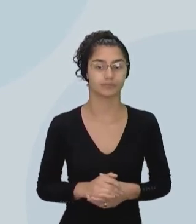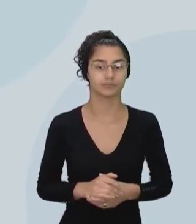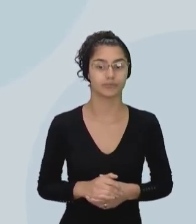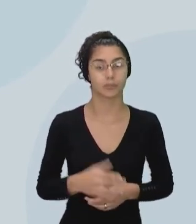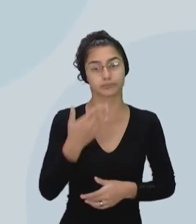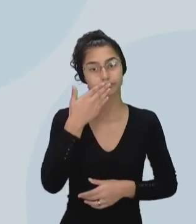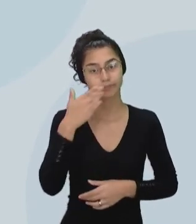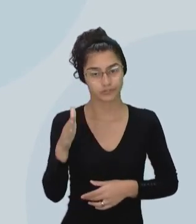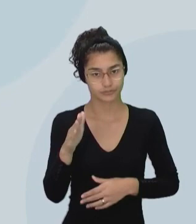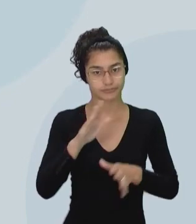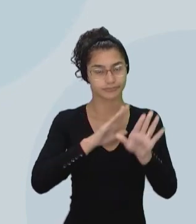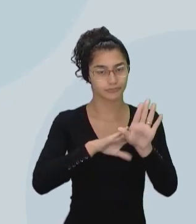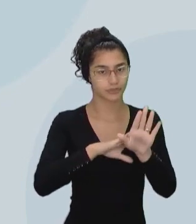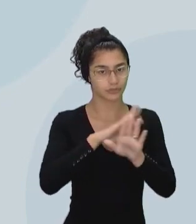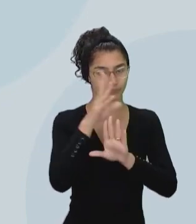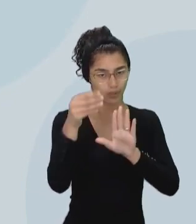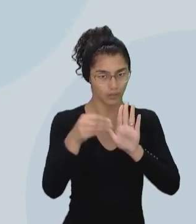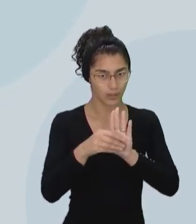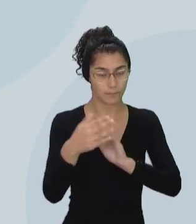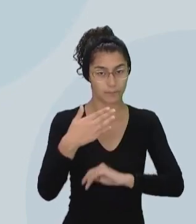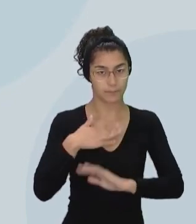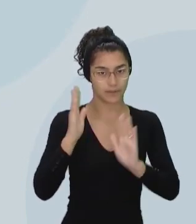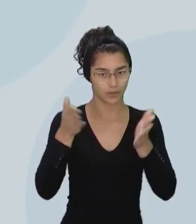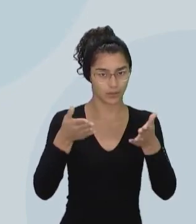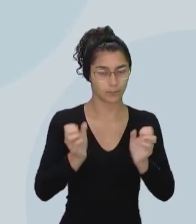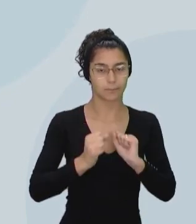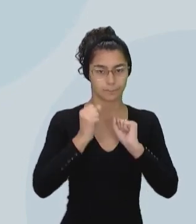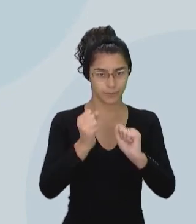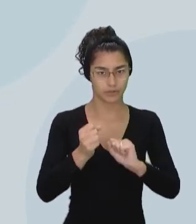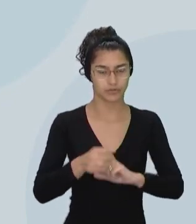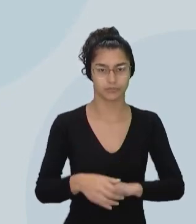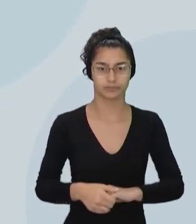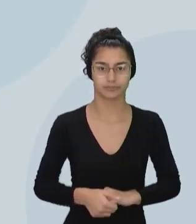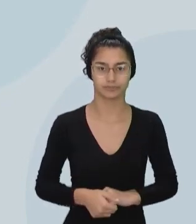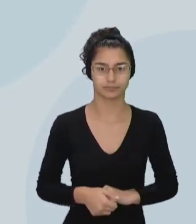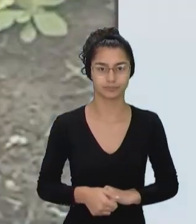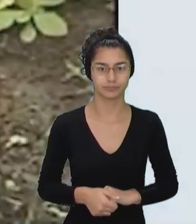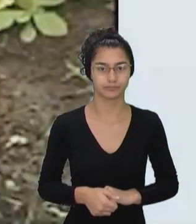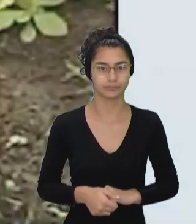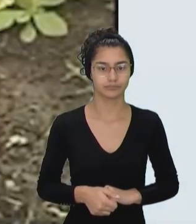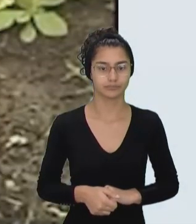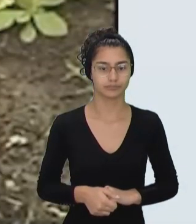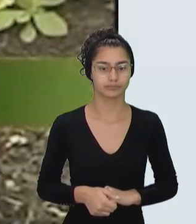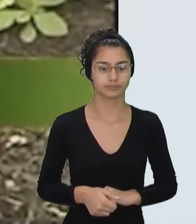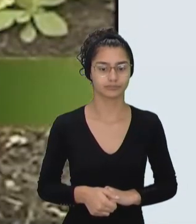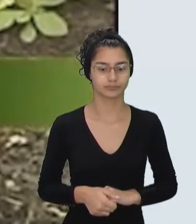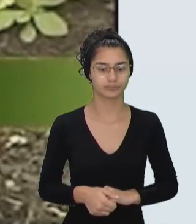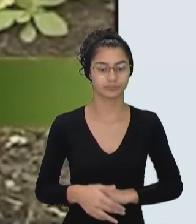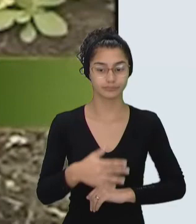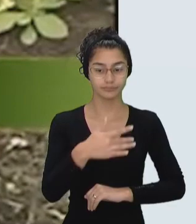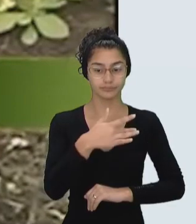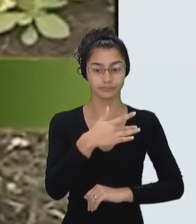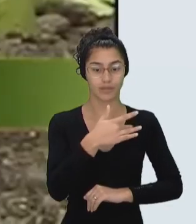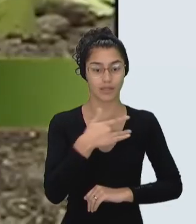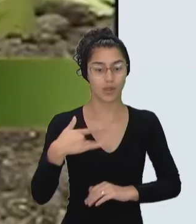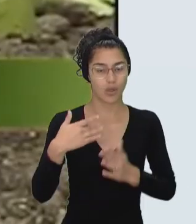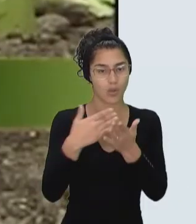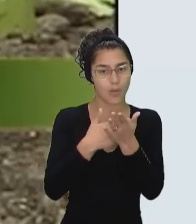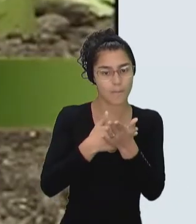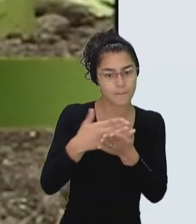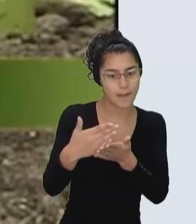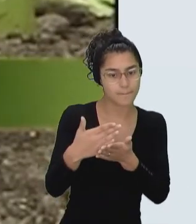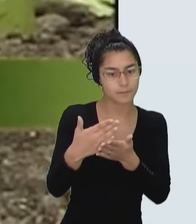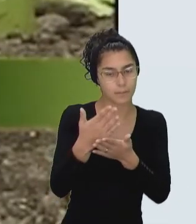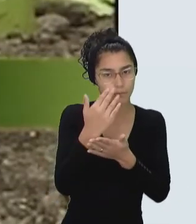vou pedir para a produção soltar para mim agora. Pode rodar. A saúde começa pela boca e